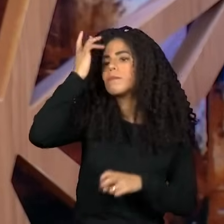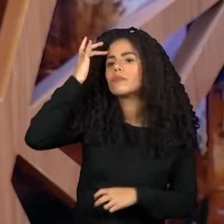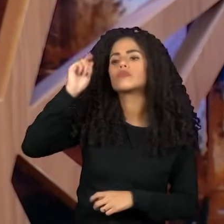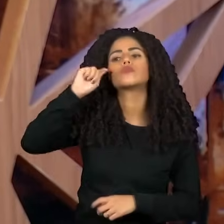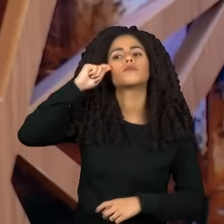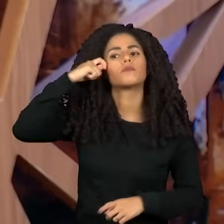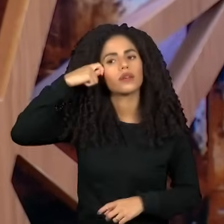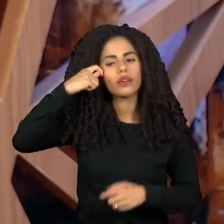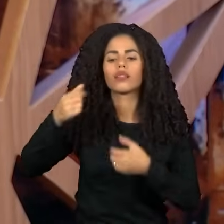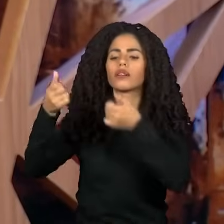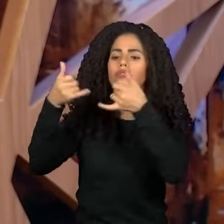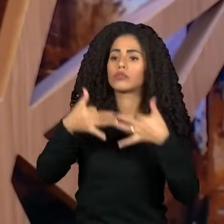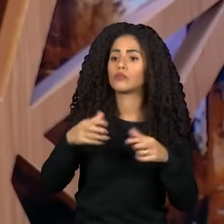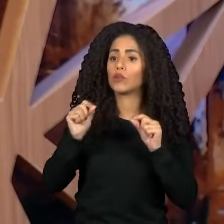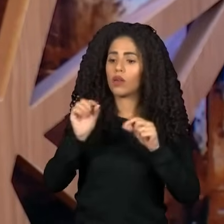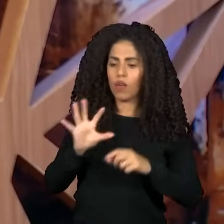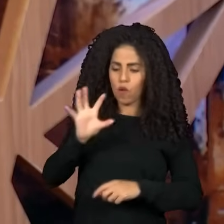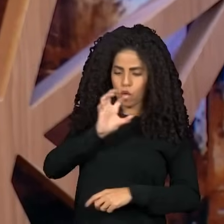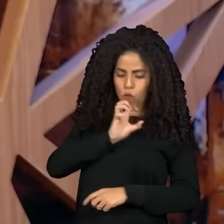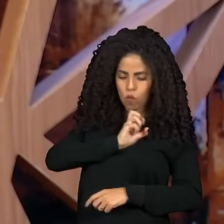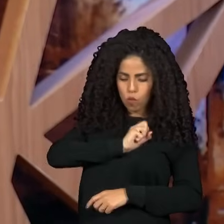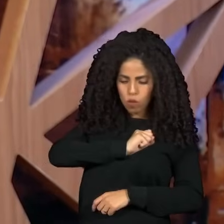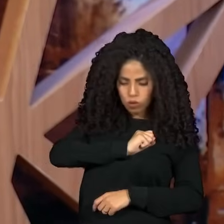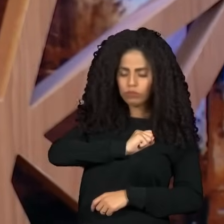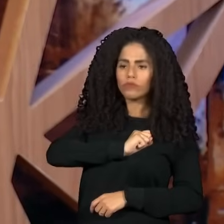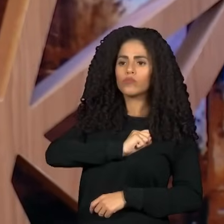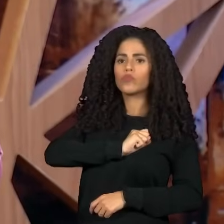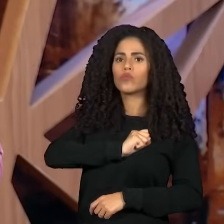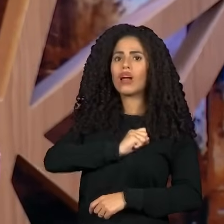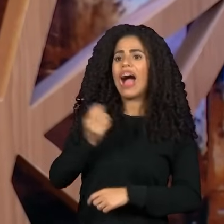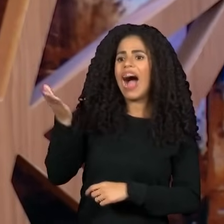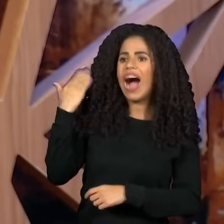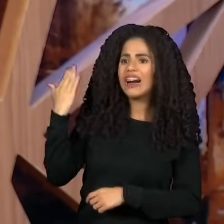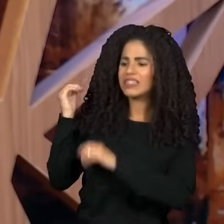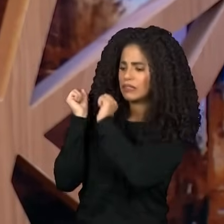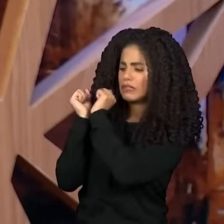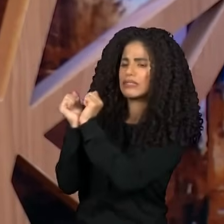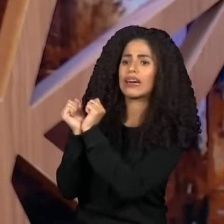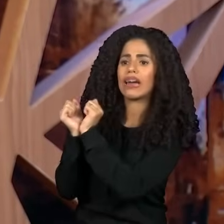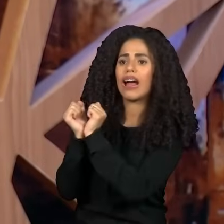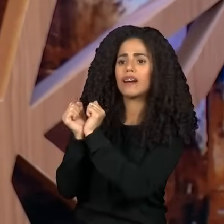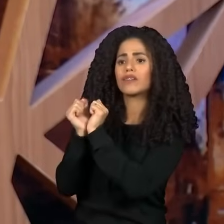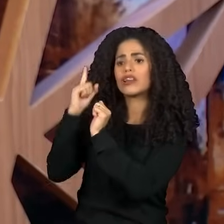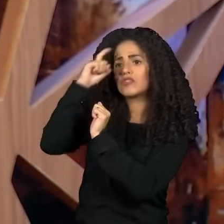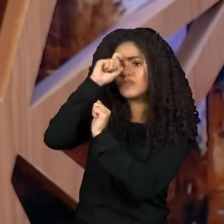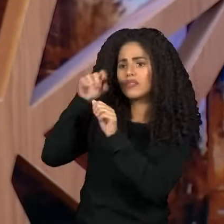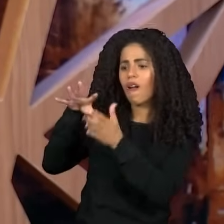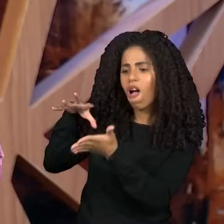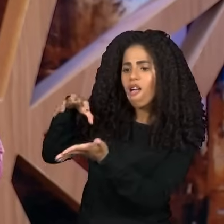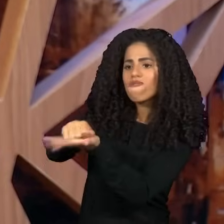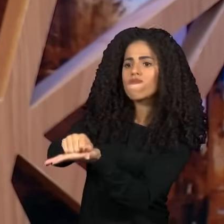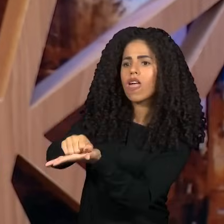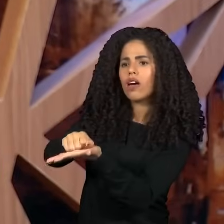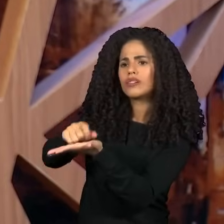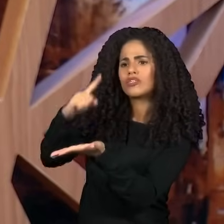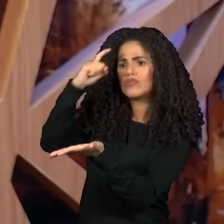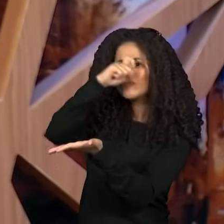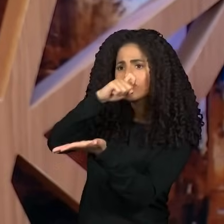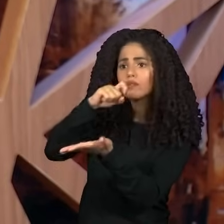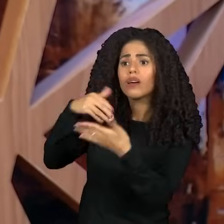Bell Hooks, né, o amor é algo que nos foi extraído de forma violenta no período colonial. Então